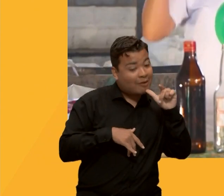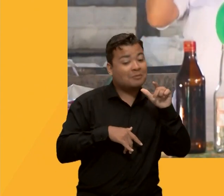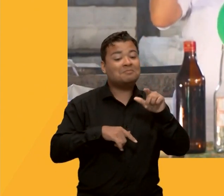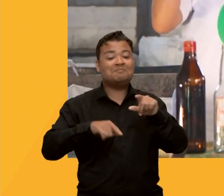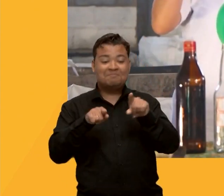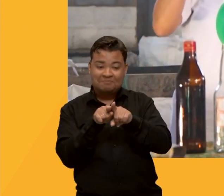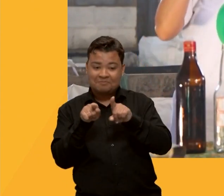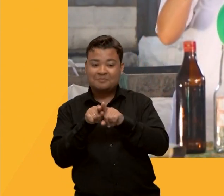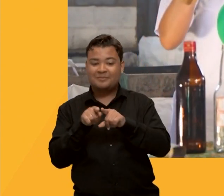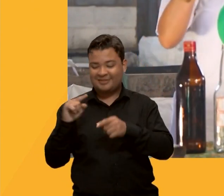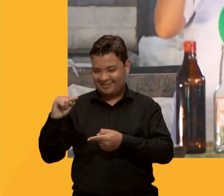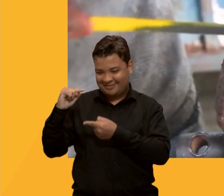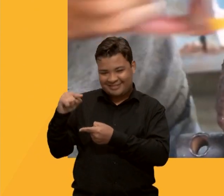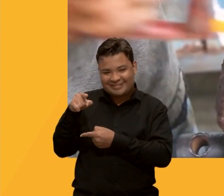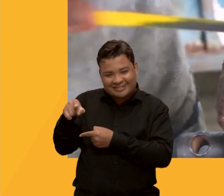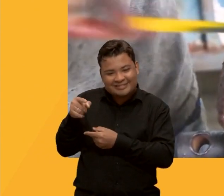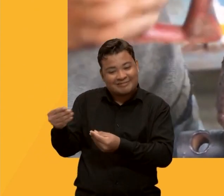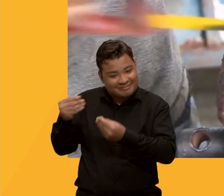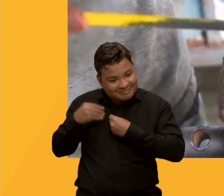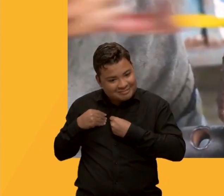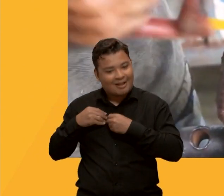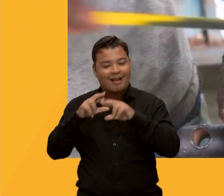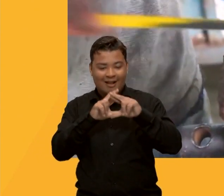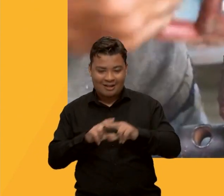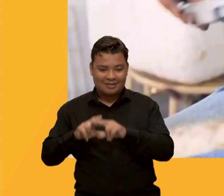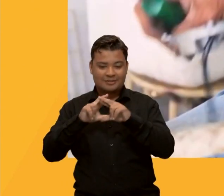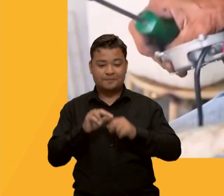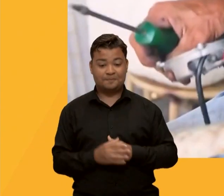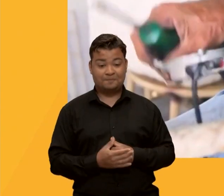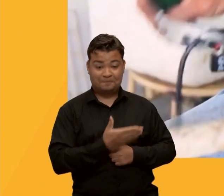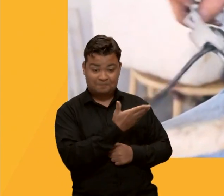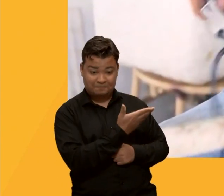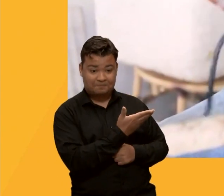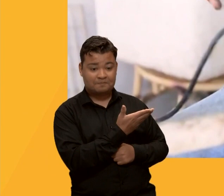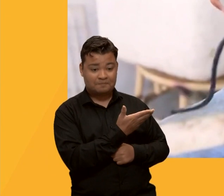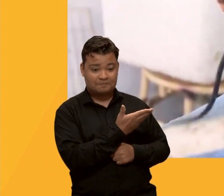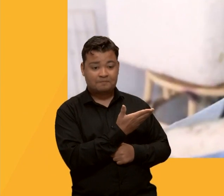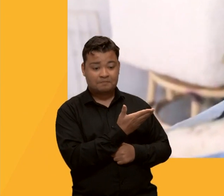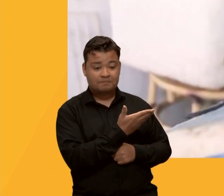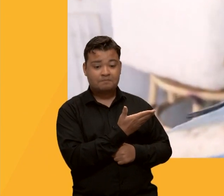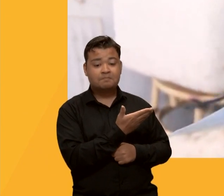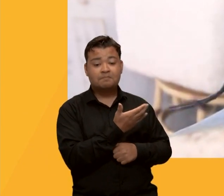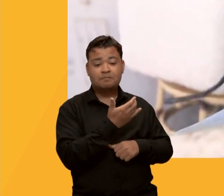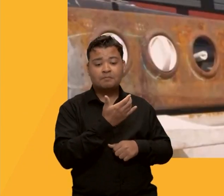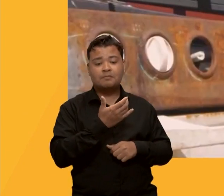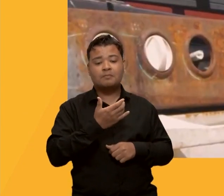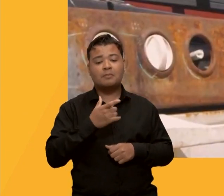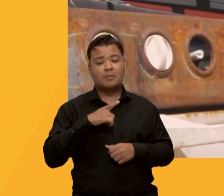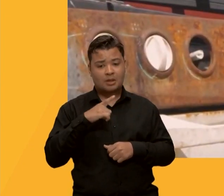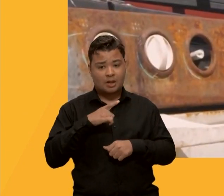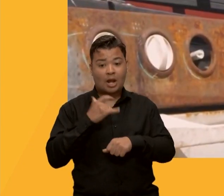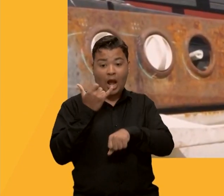mande a latinha pra gente que é reciclável. Isso é todo alumínio. O leite tá de pó, alumínio e o ferro velho.